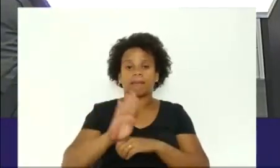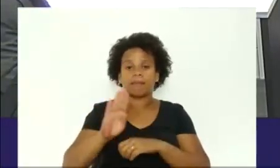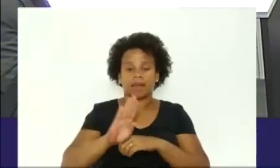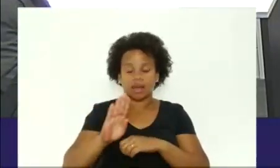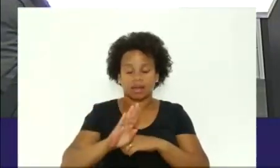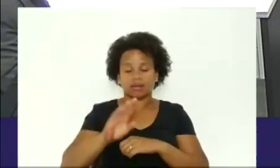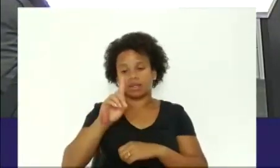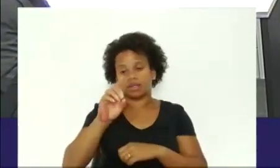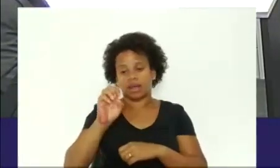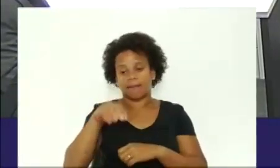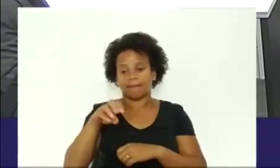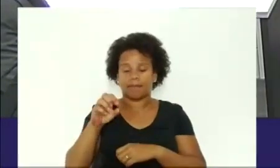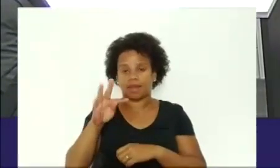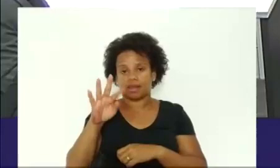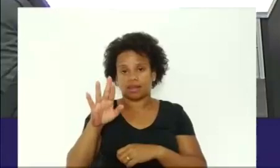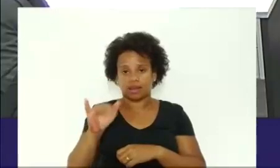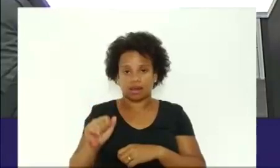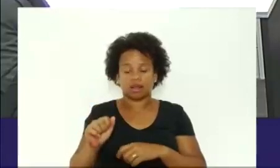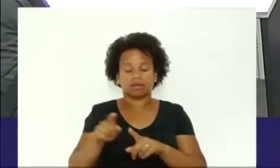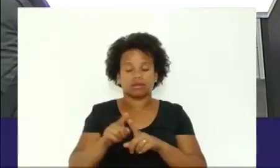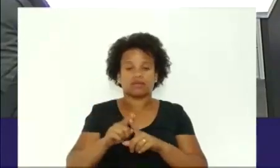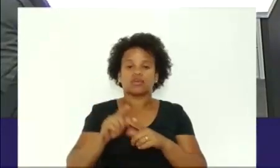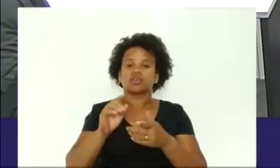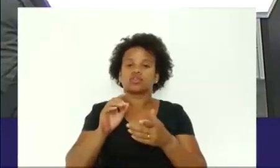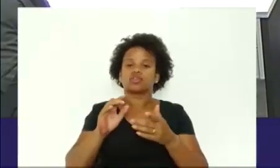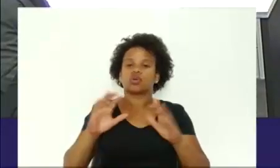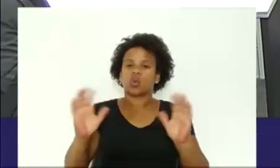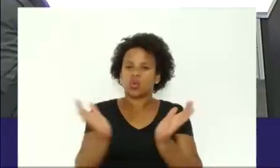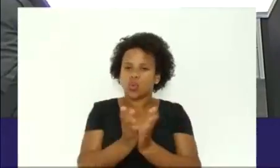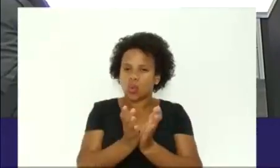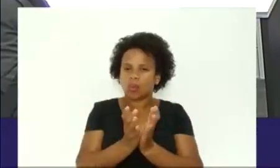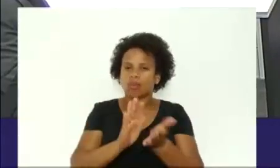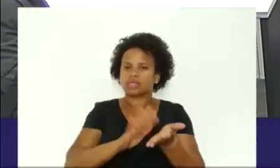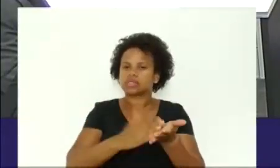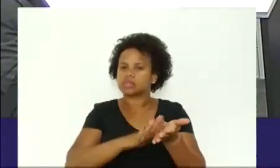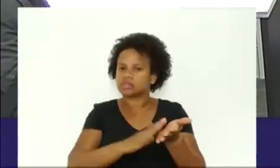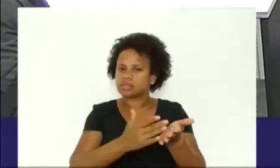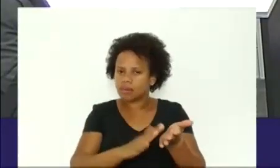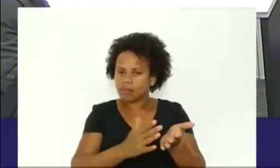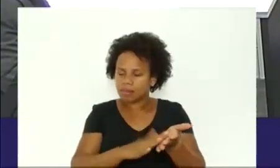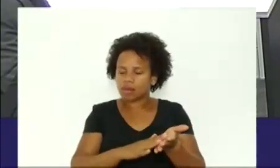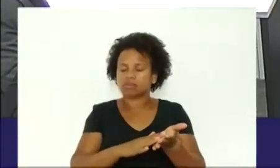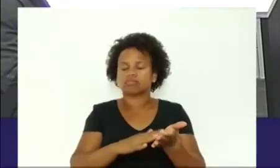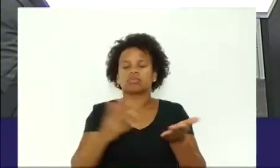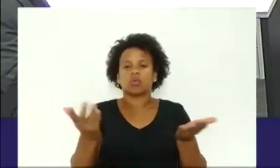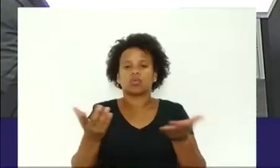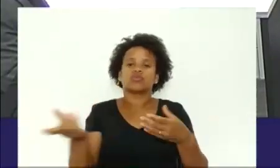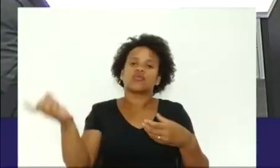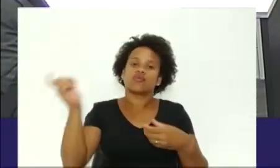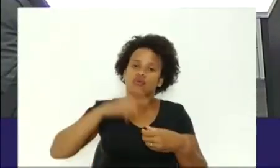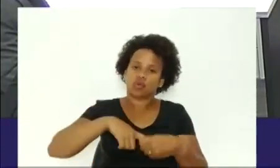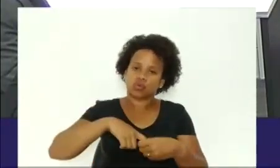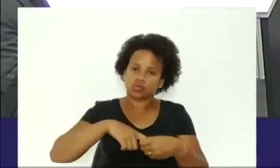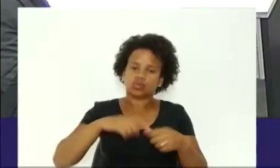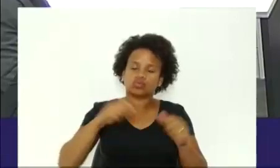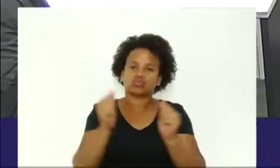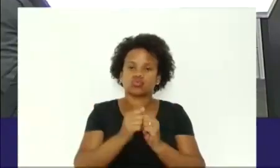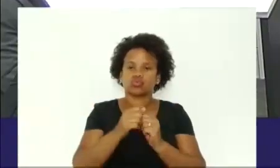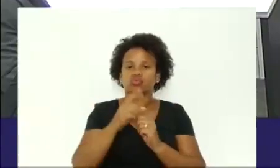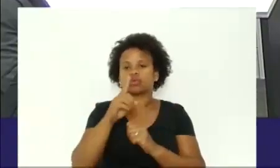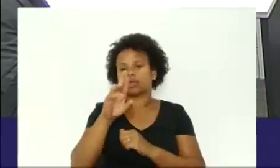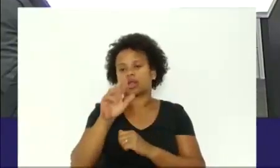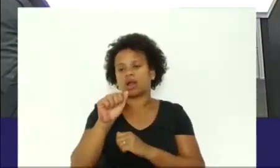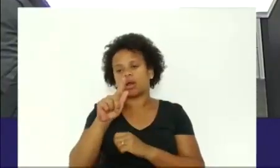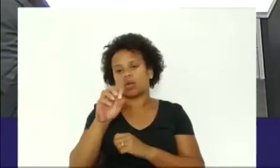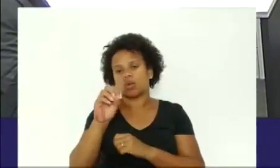Demétria, que chegou a ser escola de samba e nesse ano se reativou desfilando com os Dragões da Vila. Além da